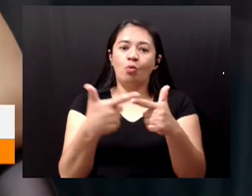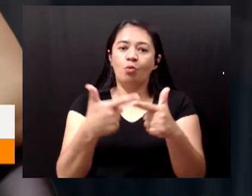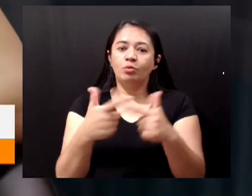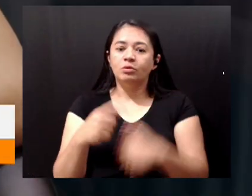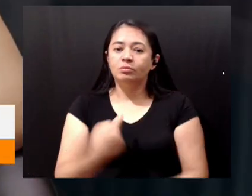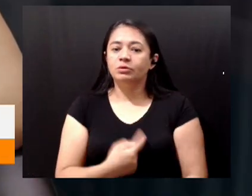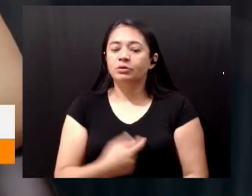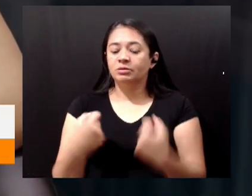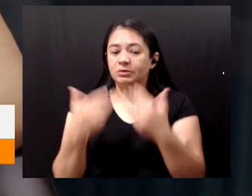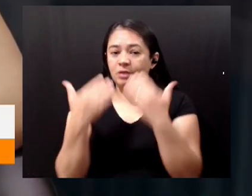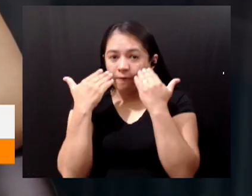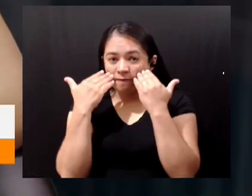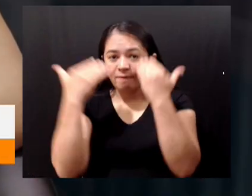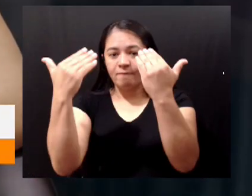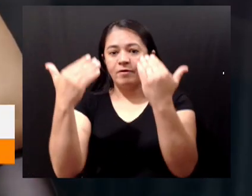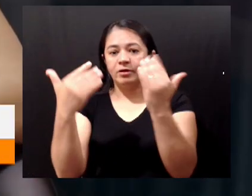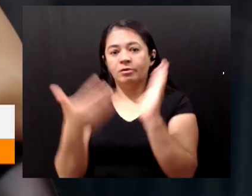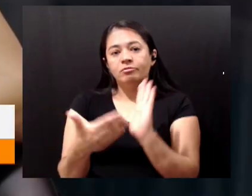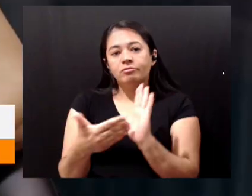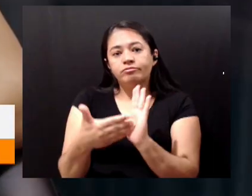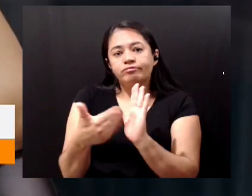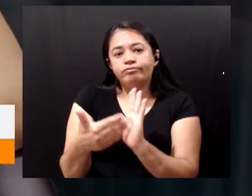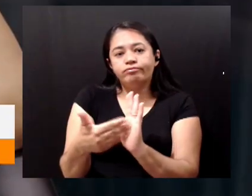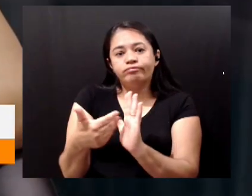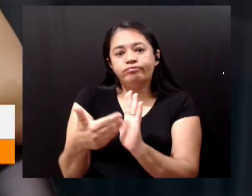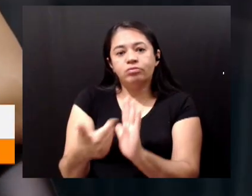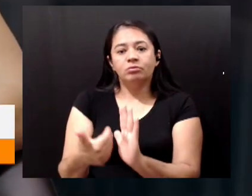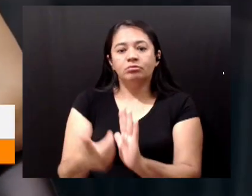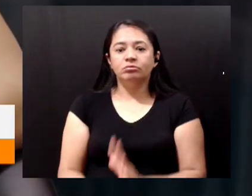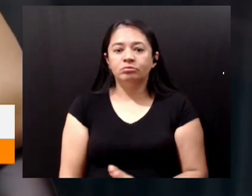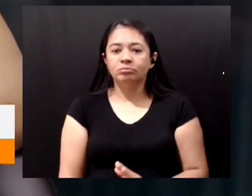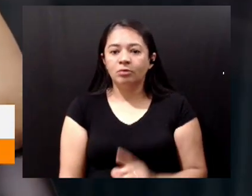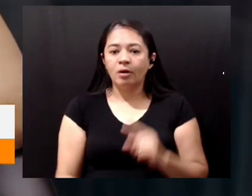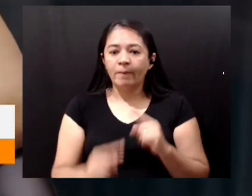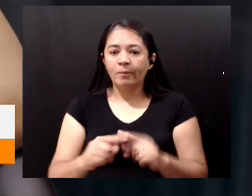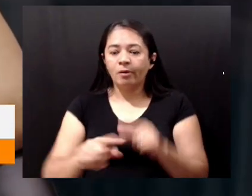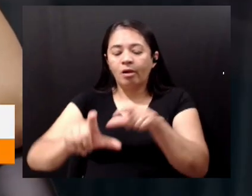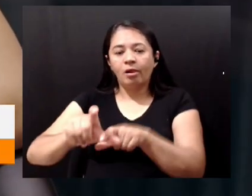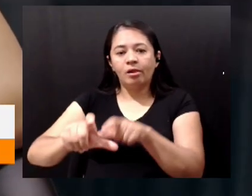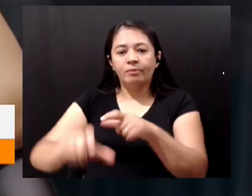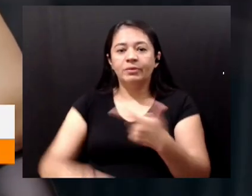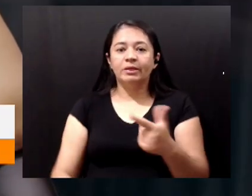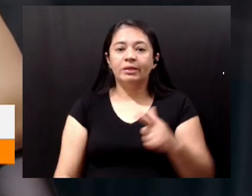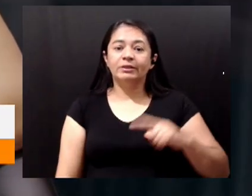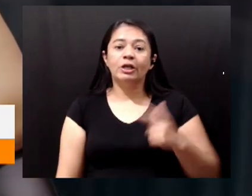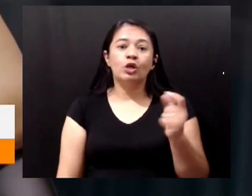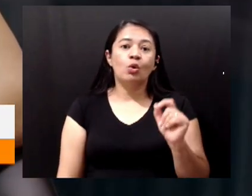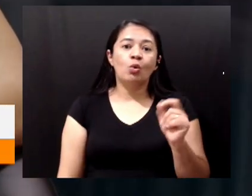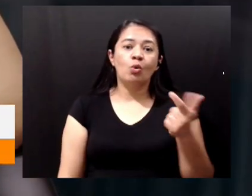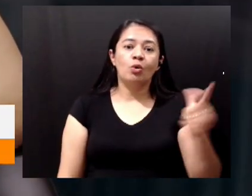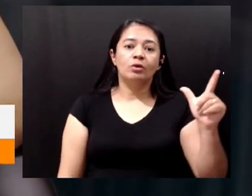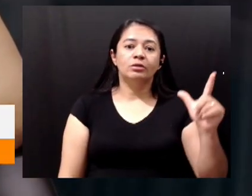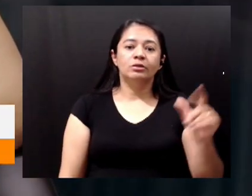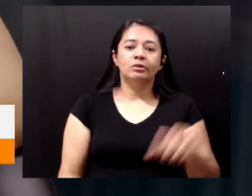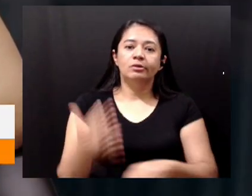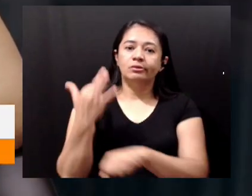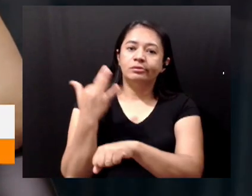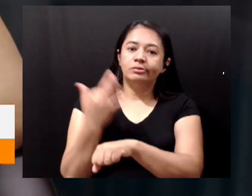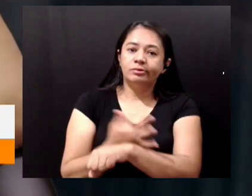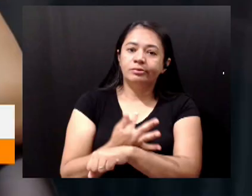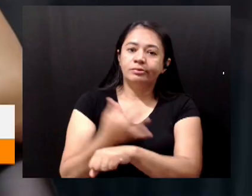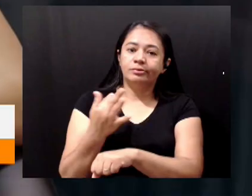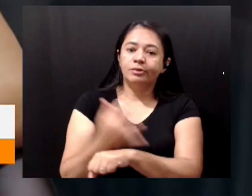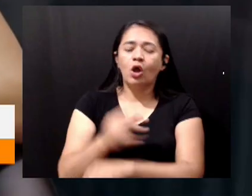para tirar essa medicação. Porque além da dependência tem um outro fenômeno que é a tolerância, né. Uhum. Que é a